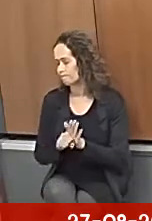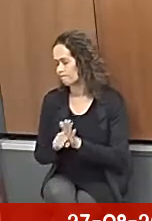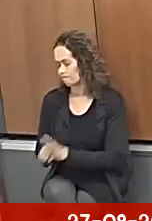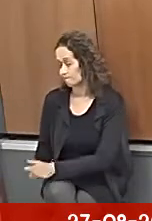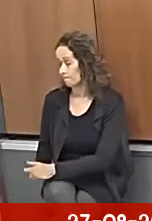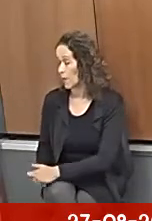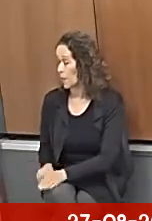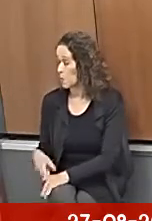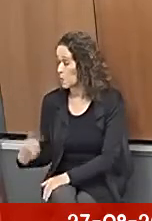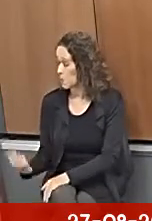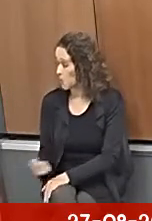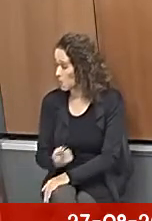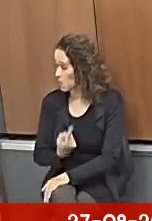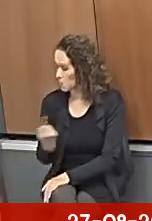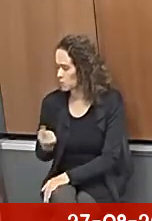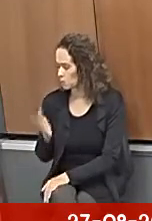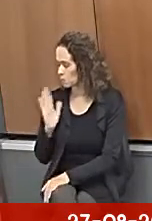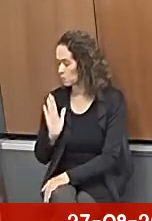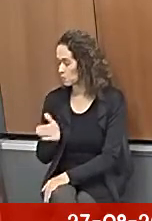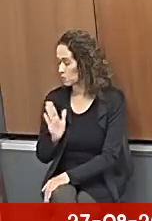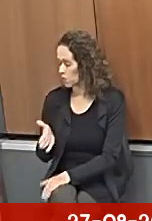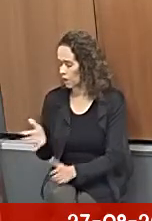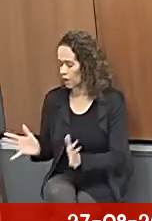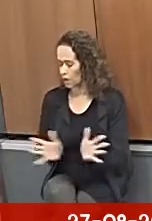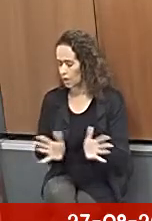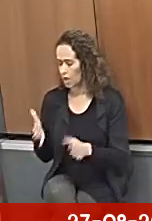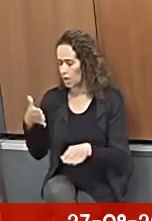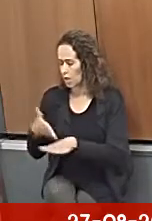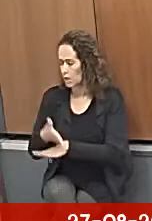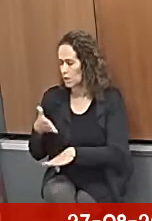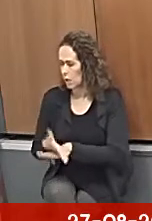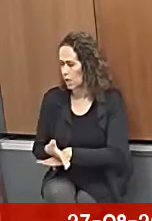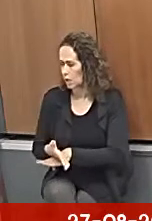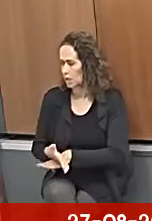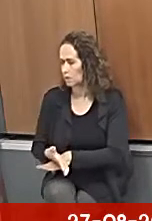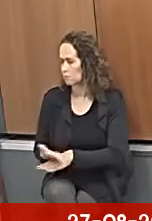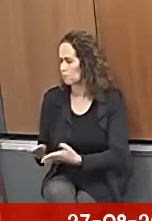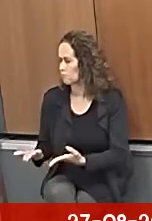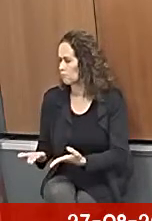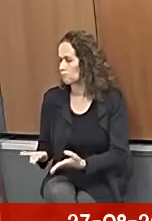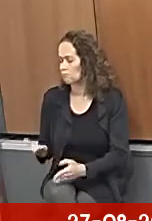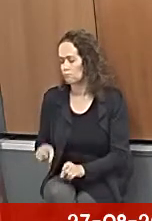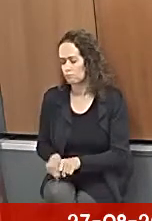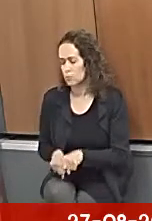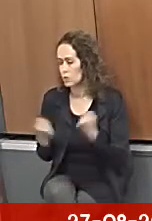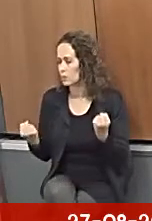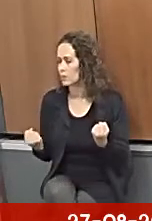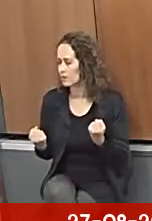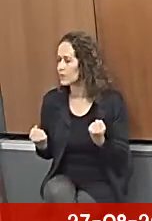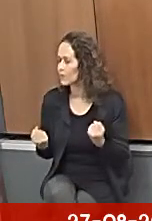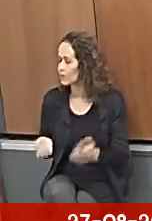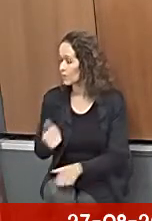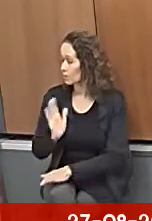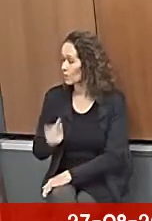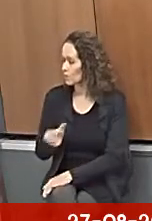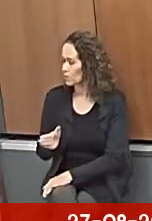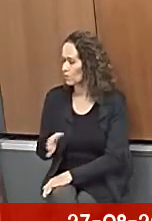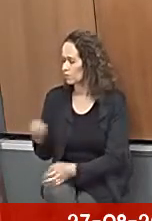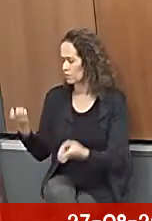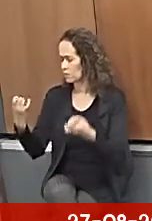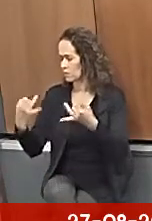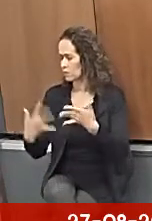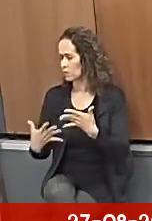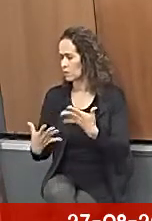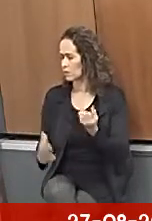um acesso negado é com uma justificativa de que era para uma segurança dos torcedores mas eu